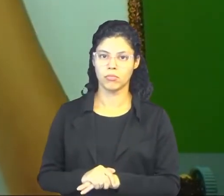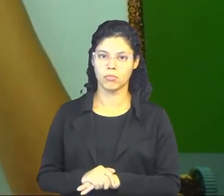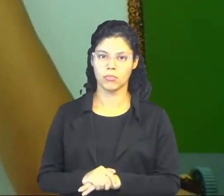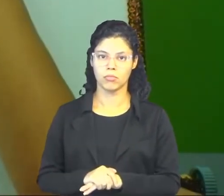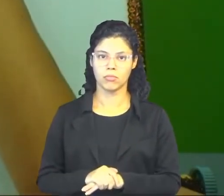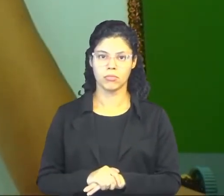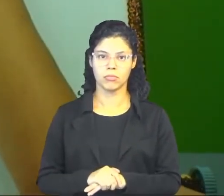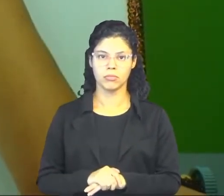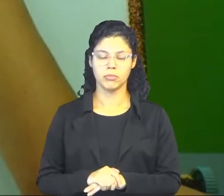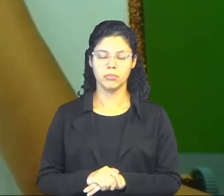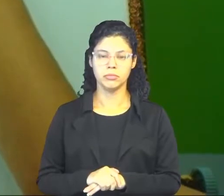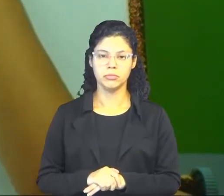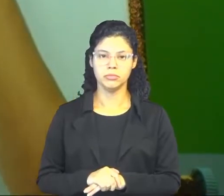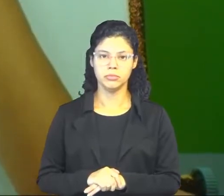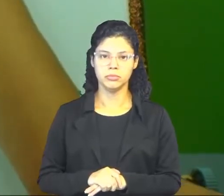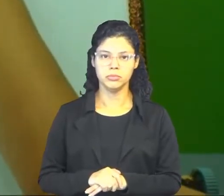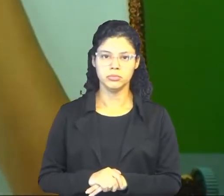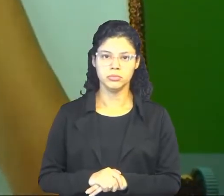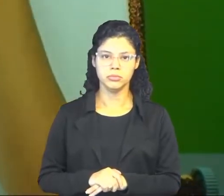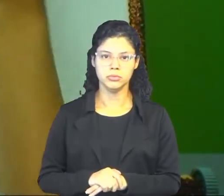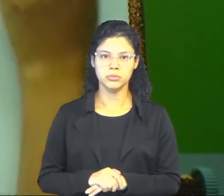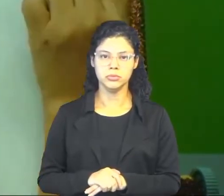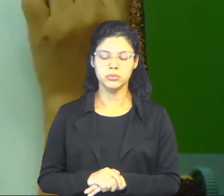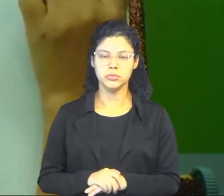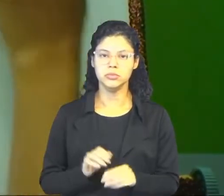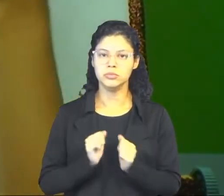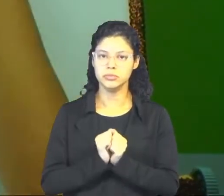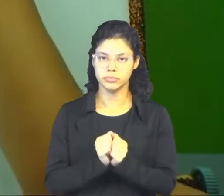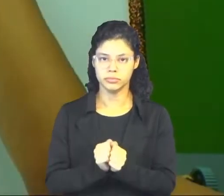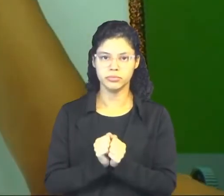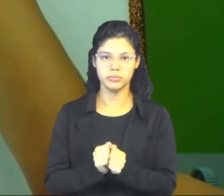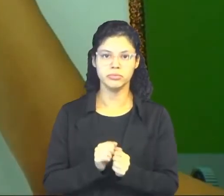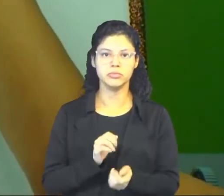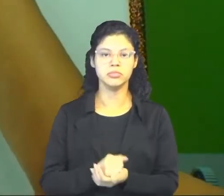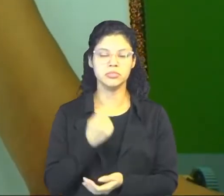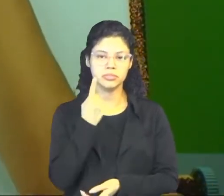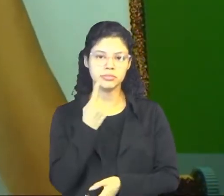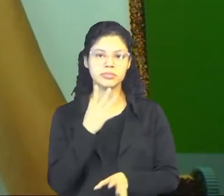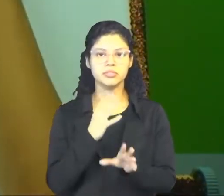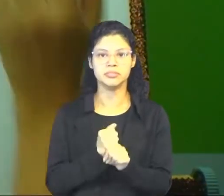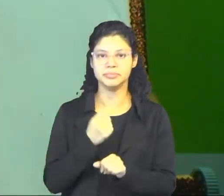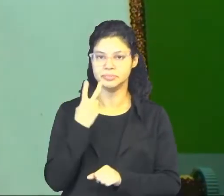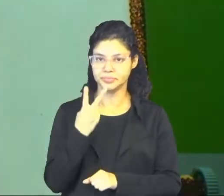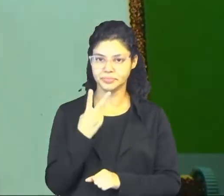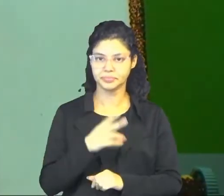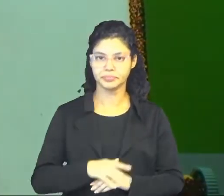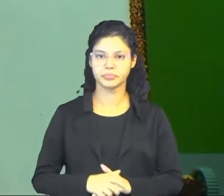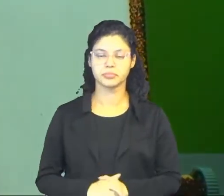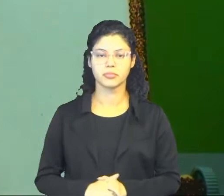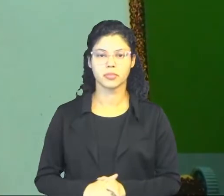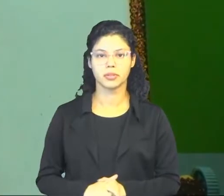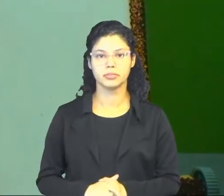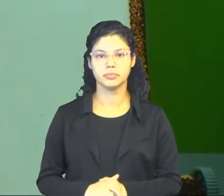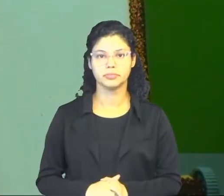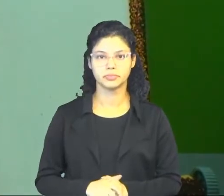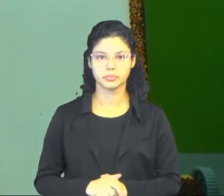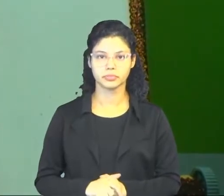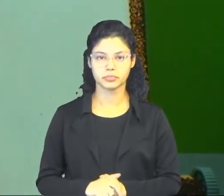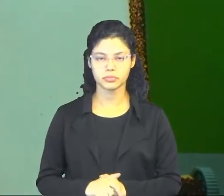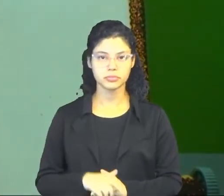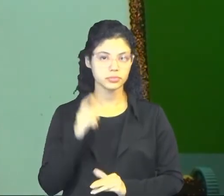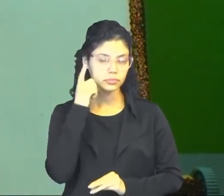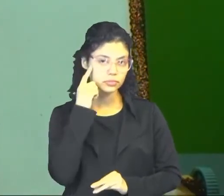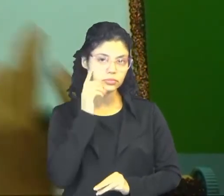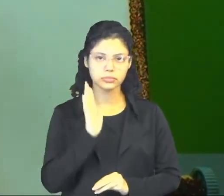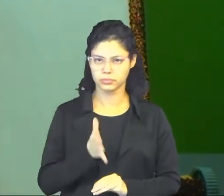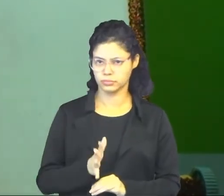né? E 1 foi aqui pra cima, junto com as centenas. 1 mais 2. 1 mais 2, já pensaram quanto